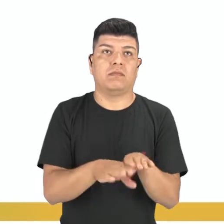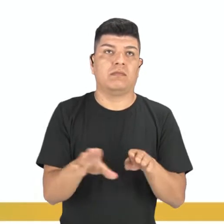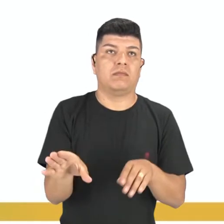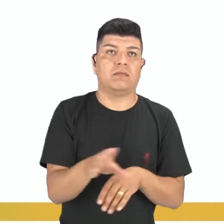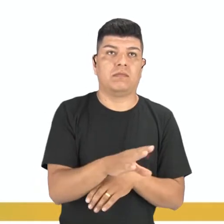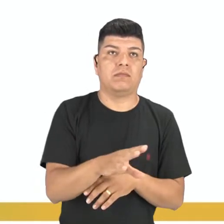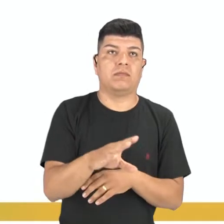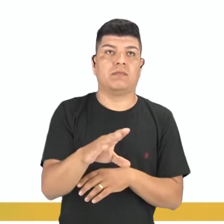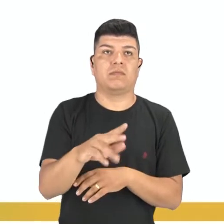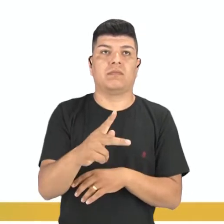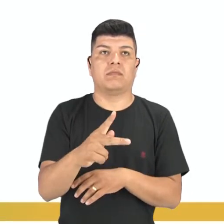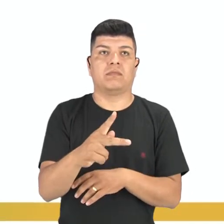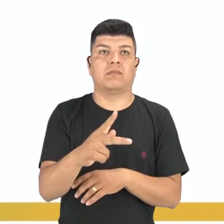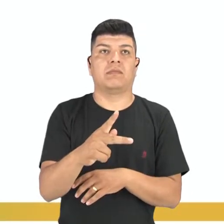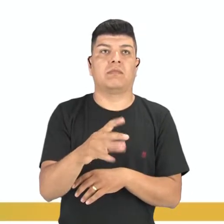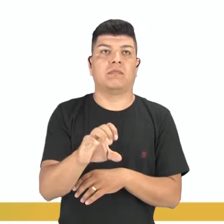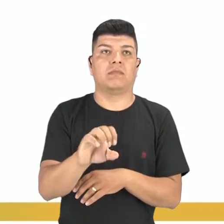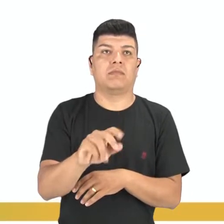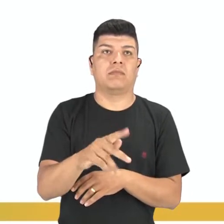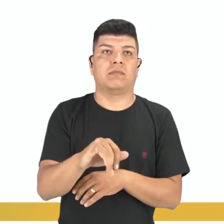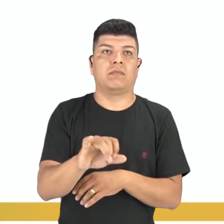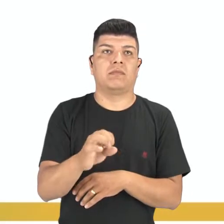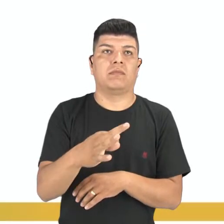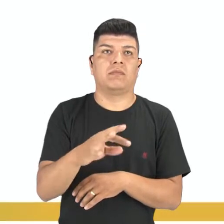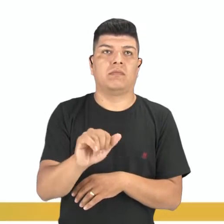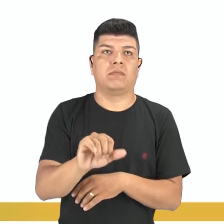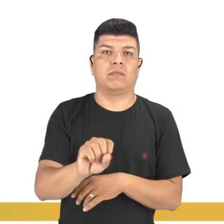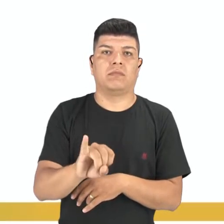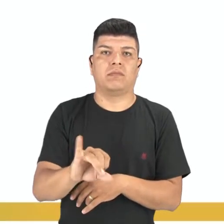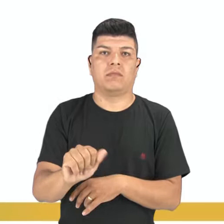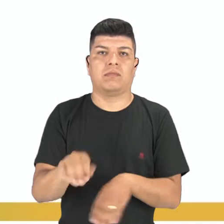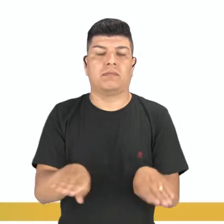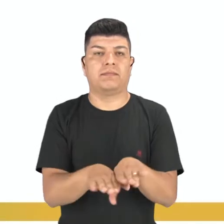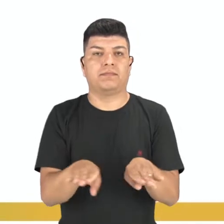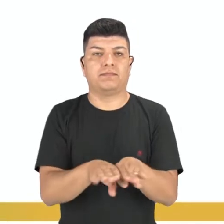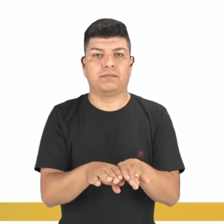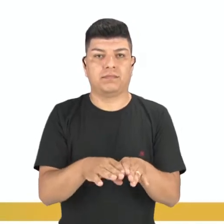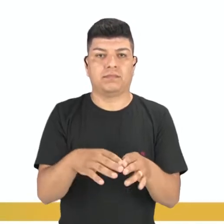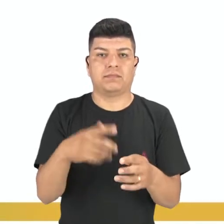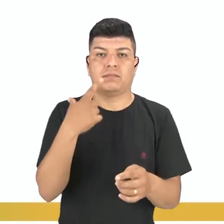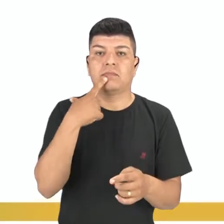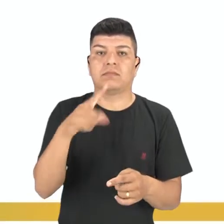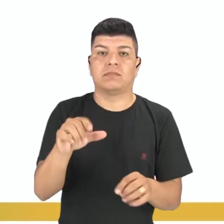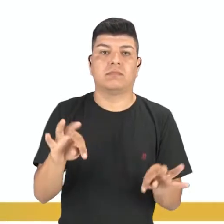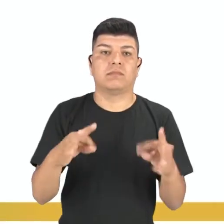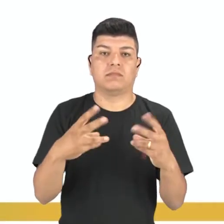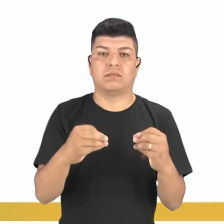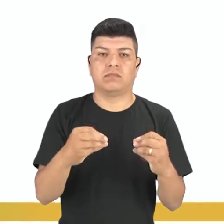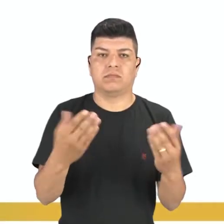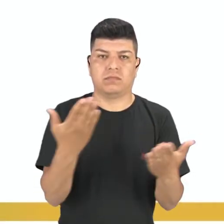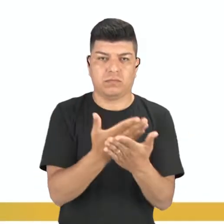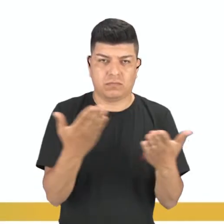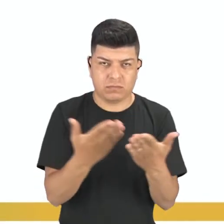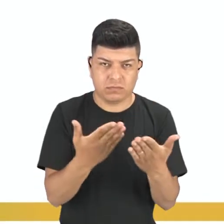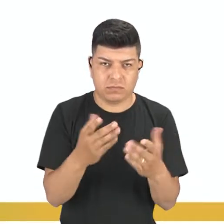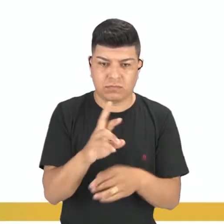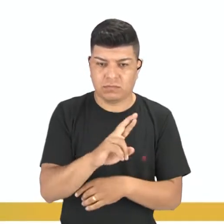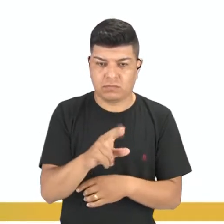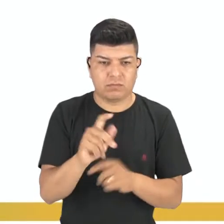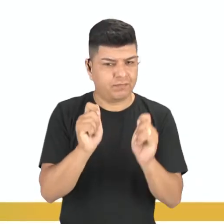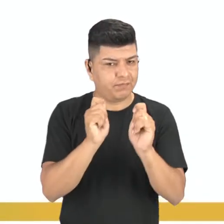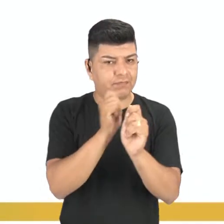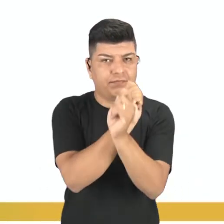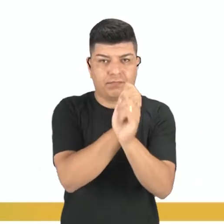logo gênio recessividade Então são termos que vocês precisam estar na ponta da língua Professor gente vai ver tudo e sinal de hoje é impossível